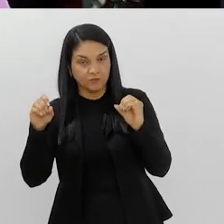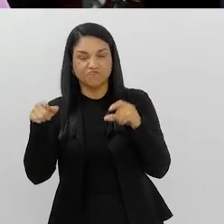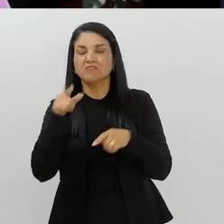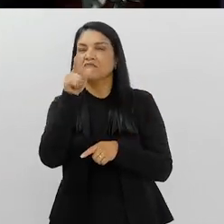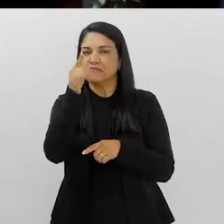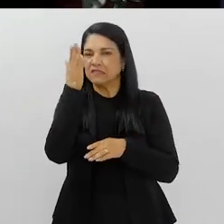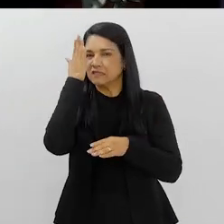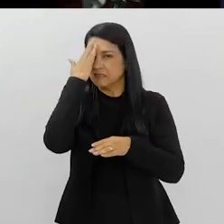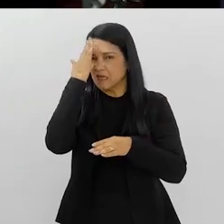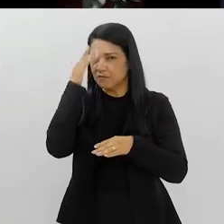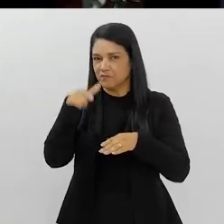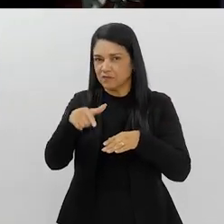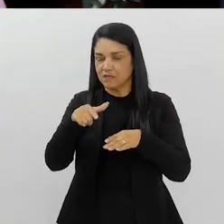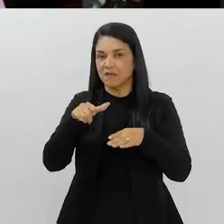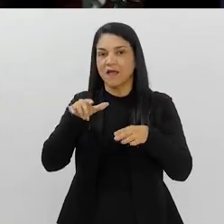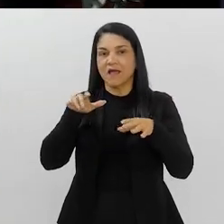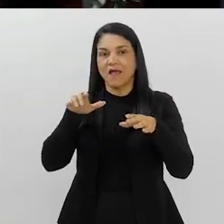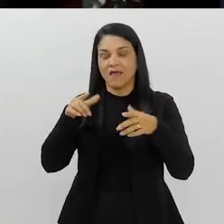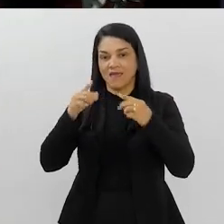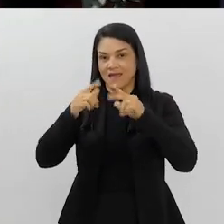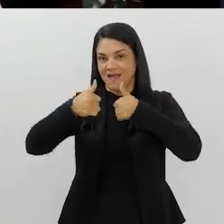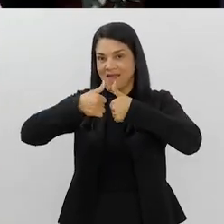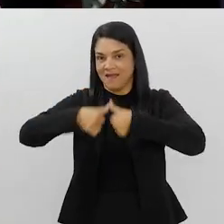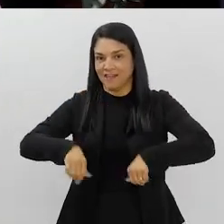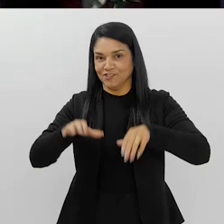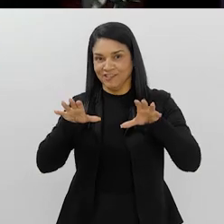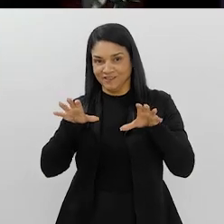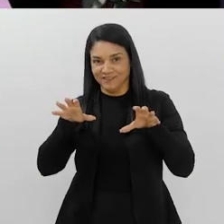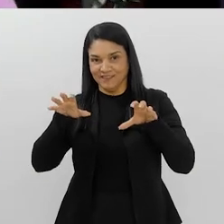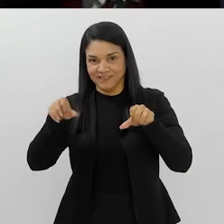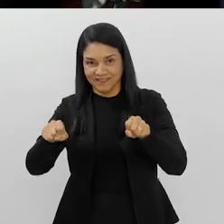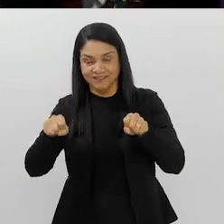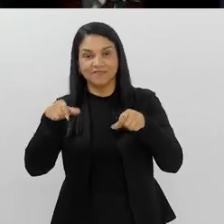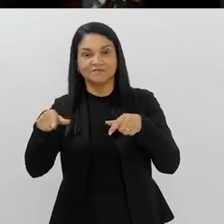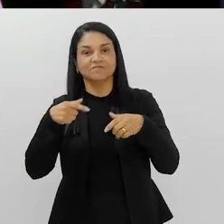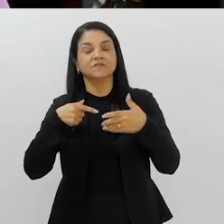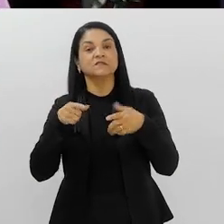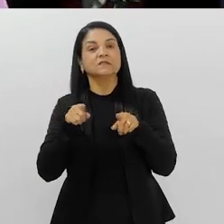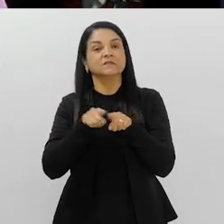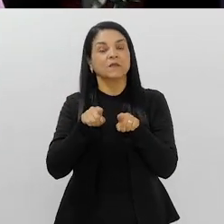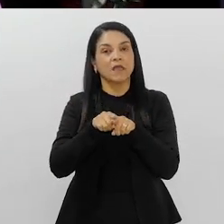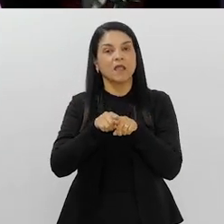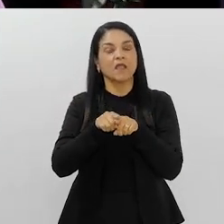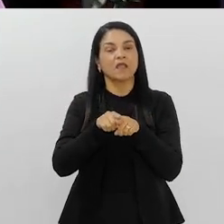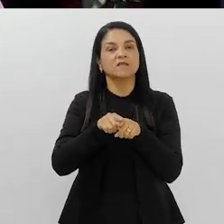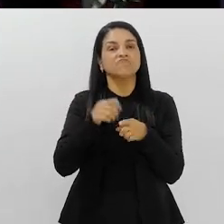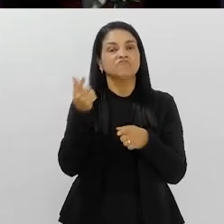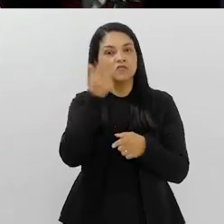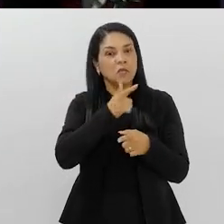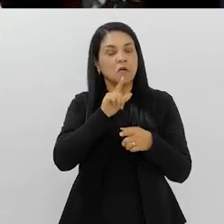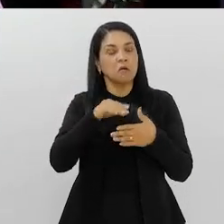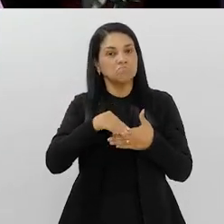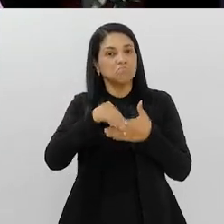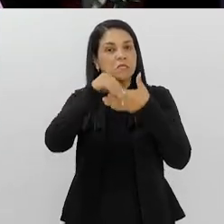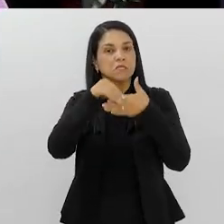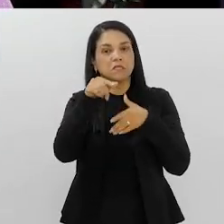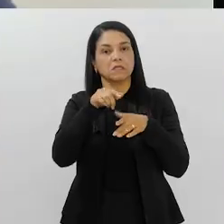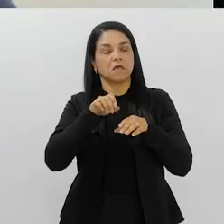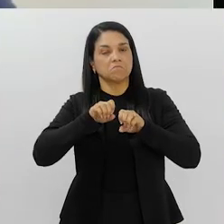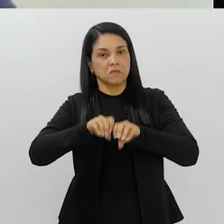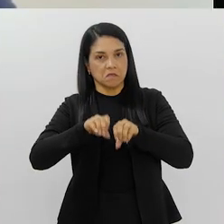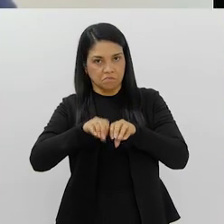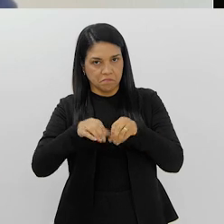melhor do que eu. Atuou nas 4 linhas, dentro das 4 linhas, e agora está fora, sendo o comandante aí da equipe. E aí, rapaz?